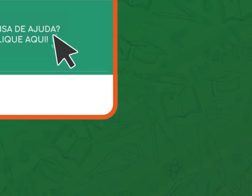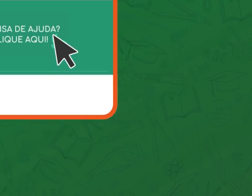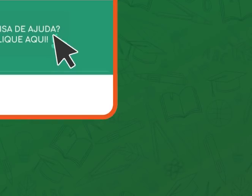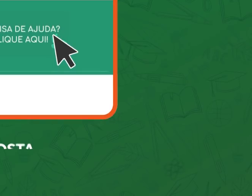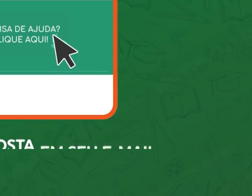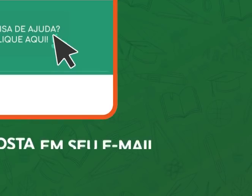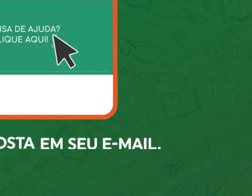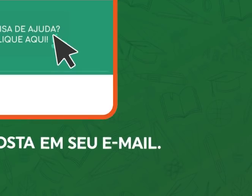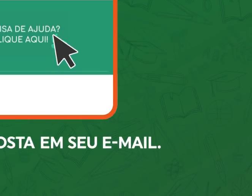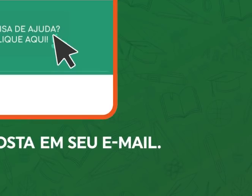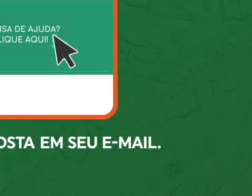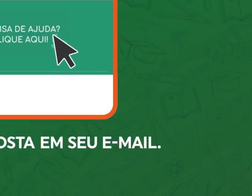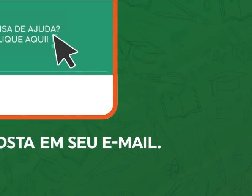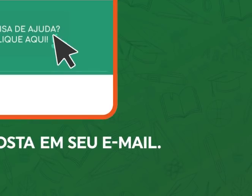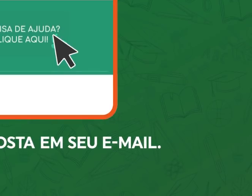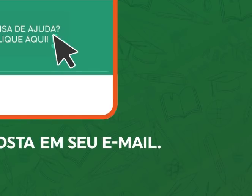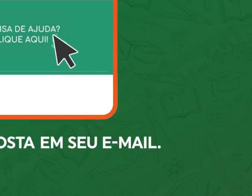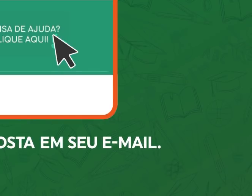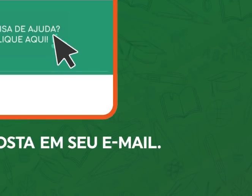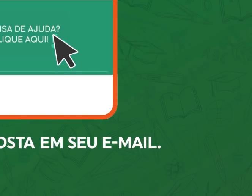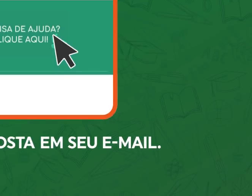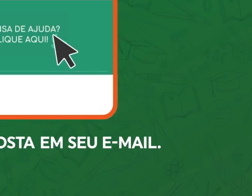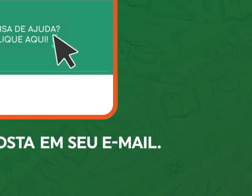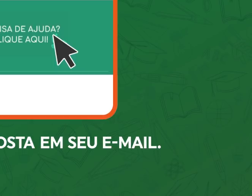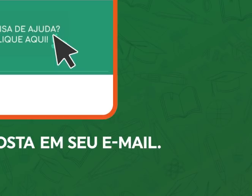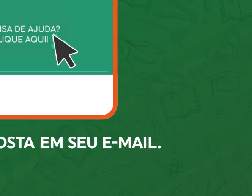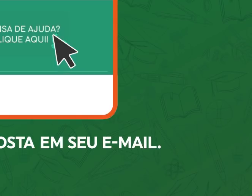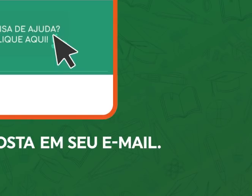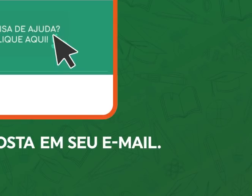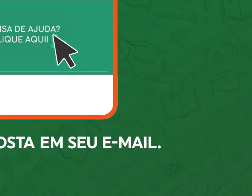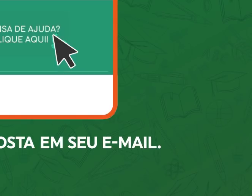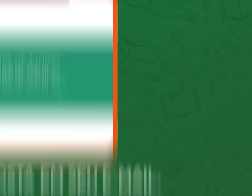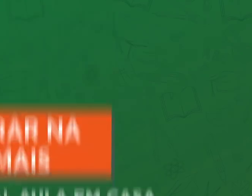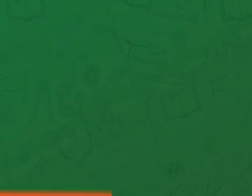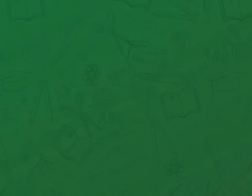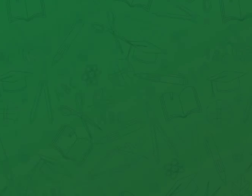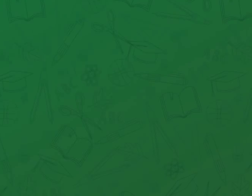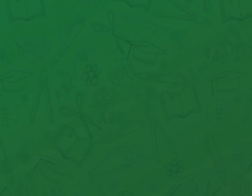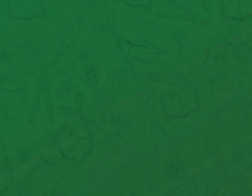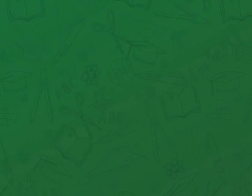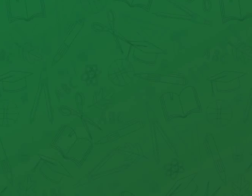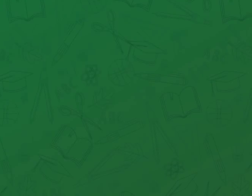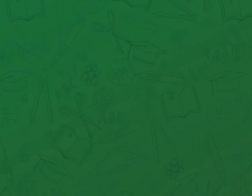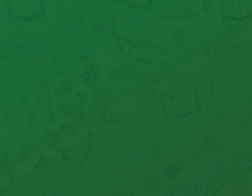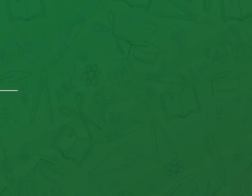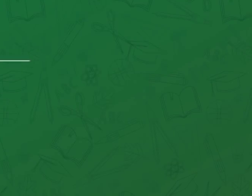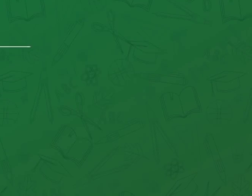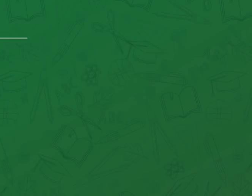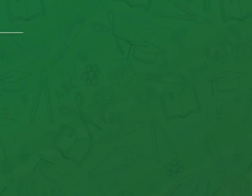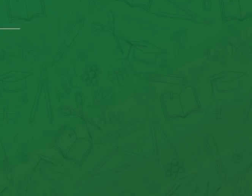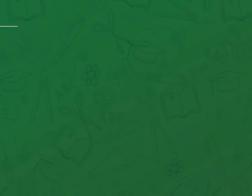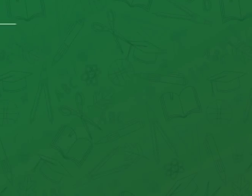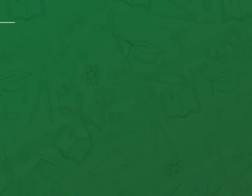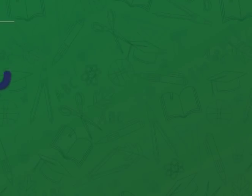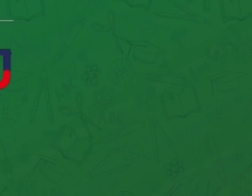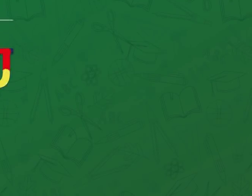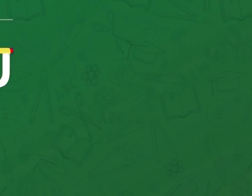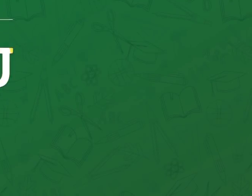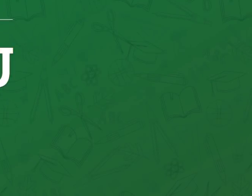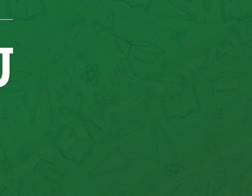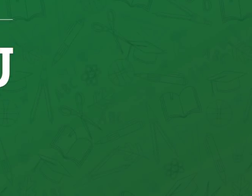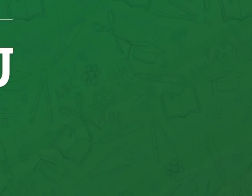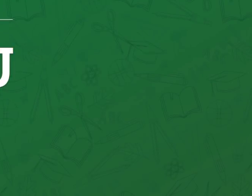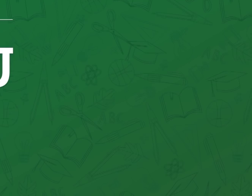direito. Responda ao formulário e aguarde a resposta em seu e-mail. Prefeitura de Caruaru,